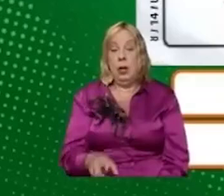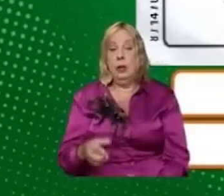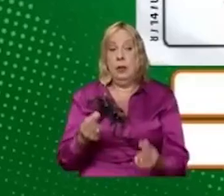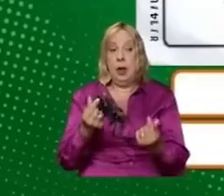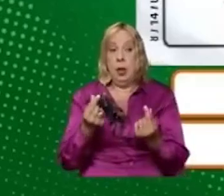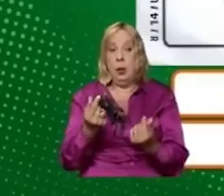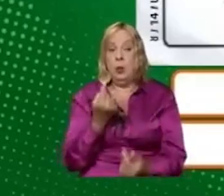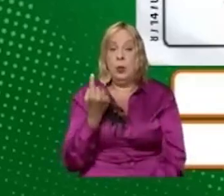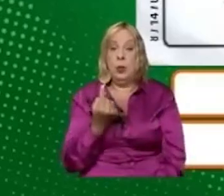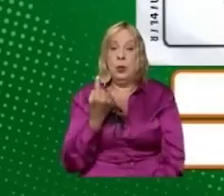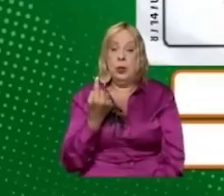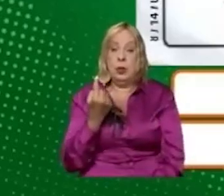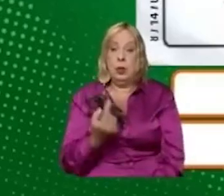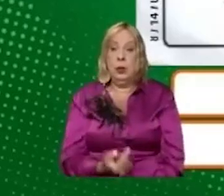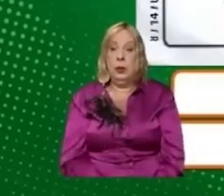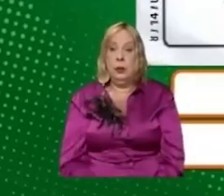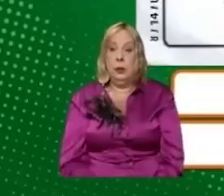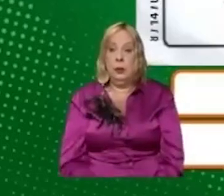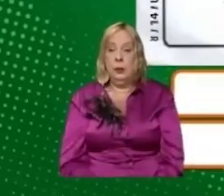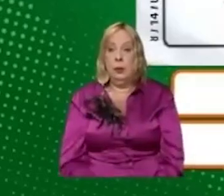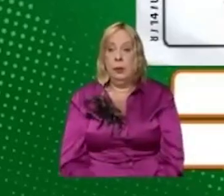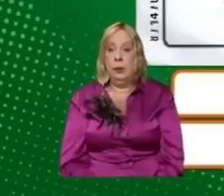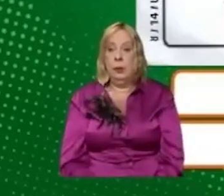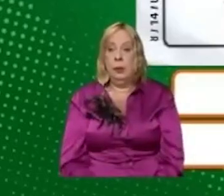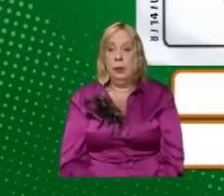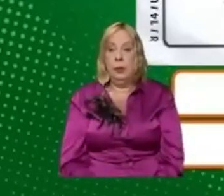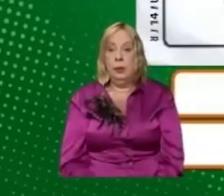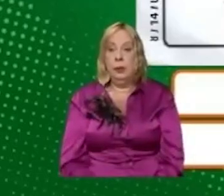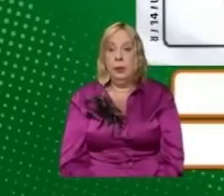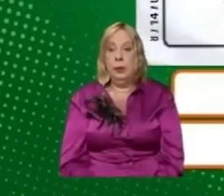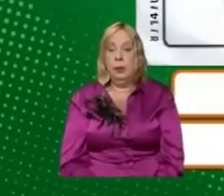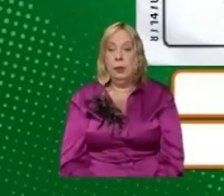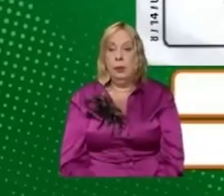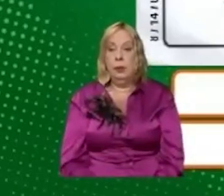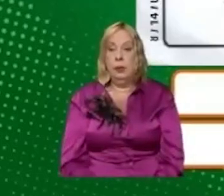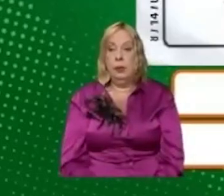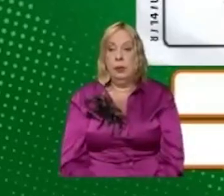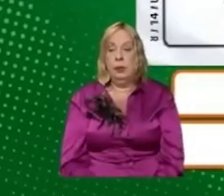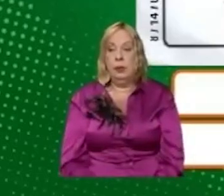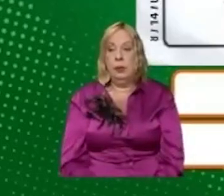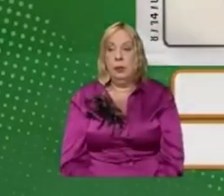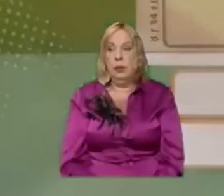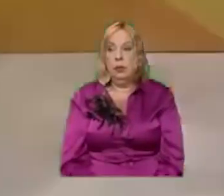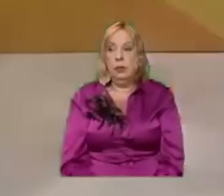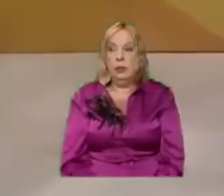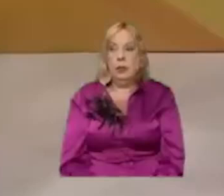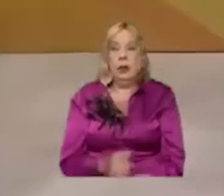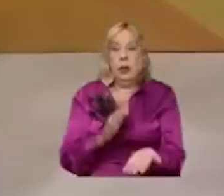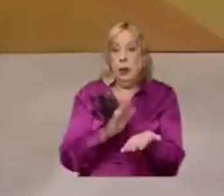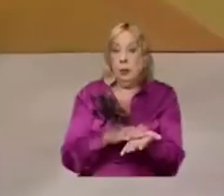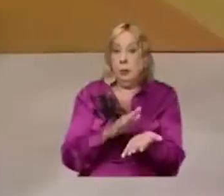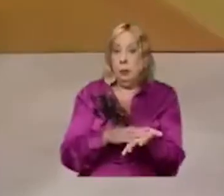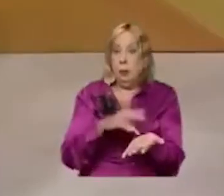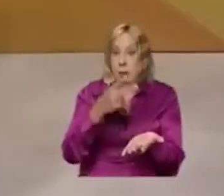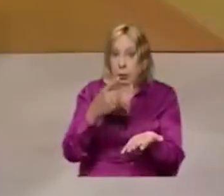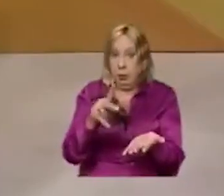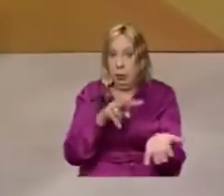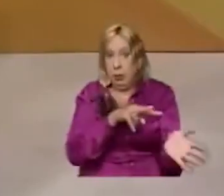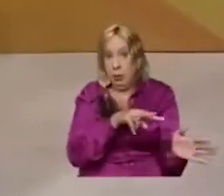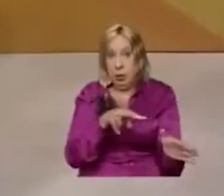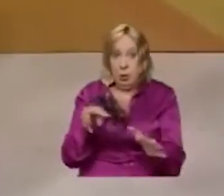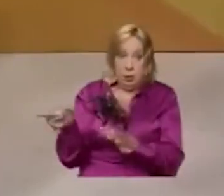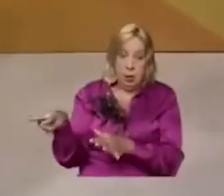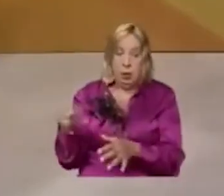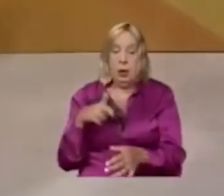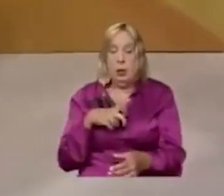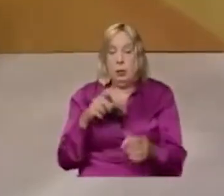R$ 5.000. Coisa boa, hein, Josivaldo? Parabéns pra você. R$ 5.000 na tua mão já essa semana, se você quiser. Corre aí,